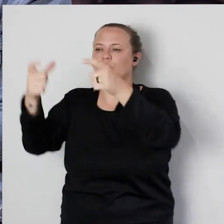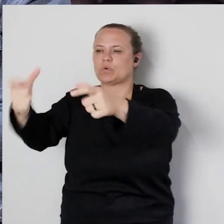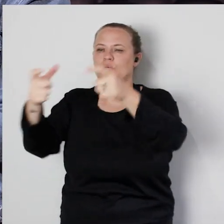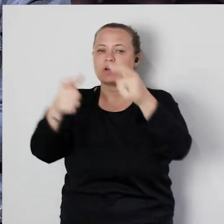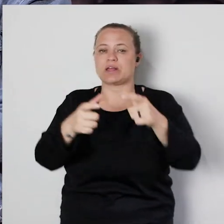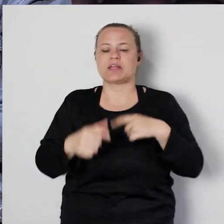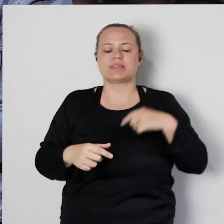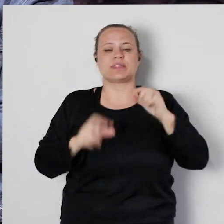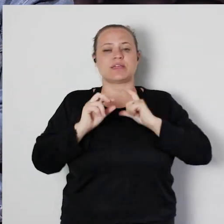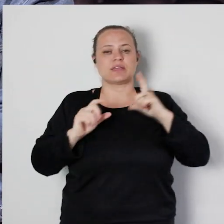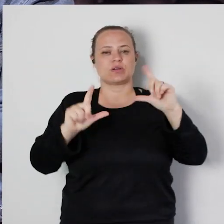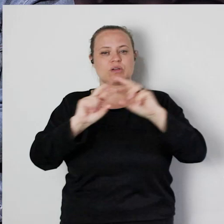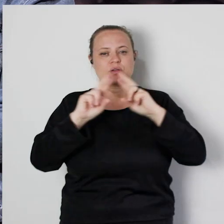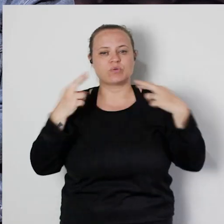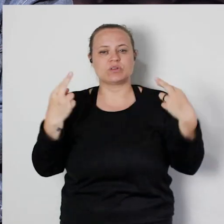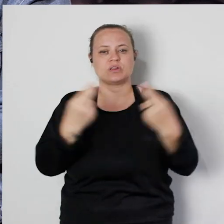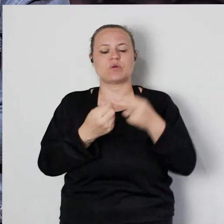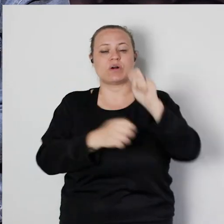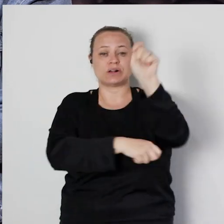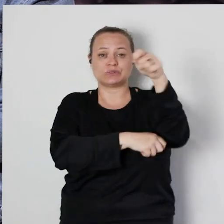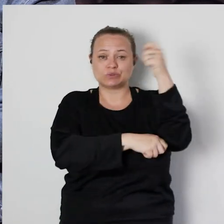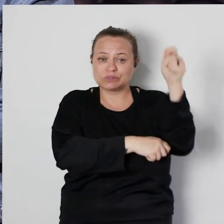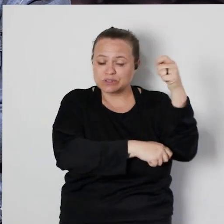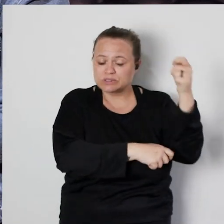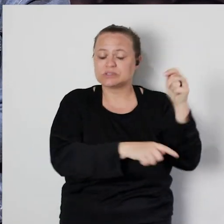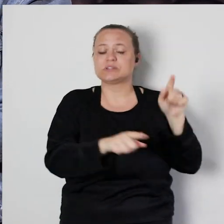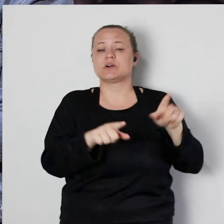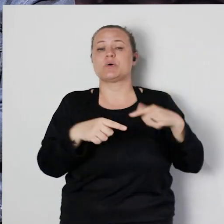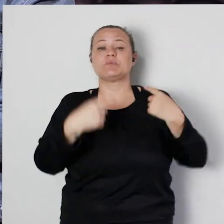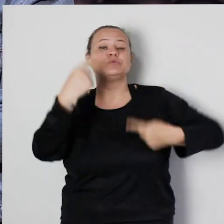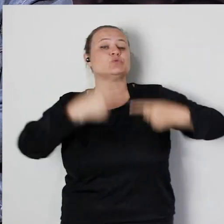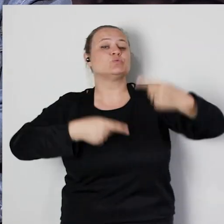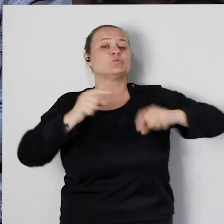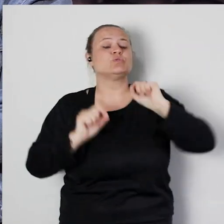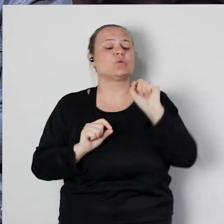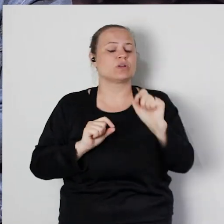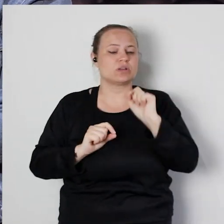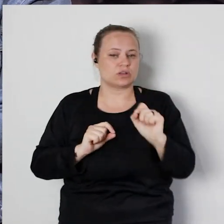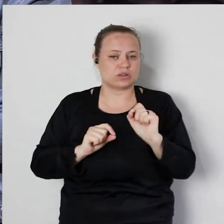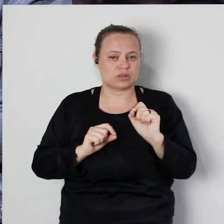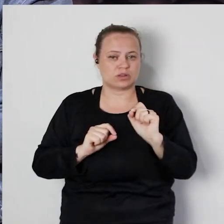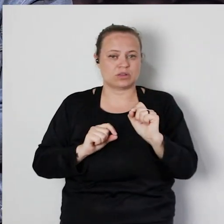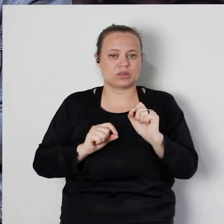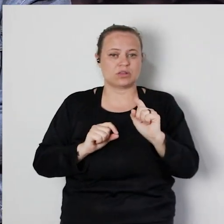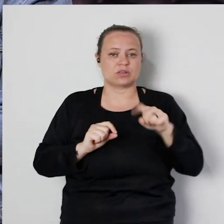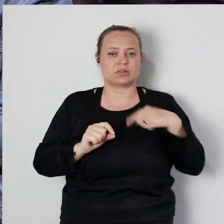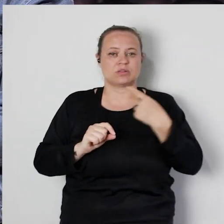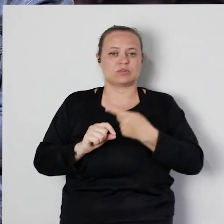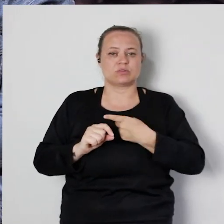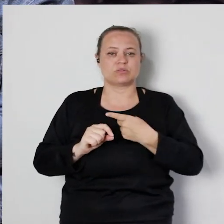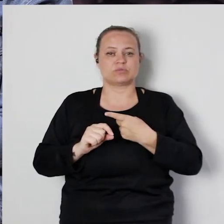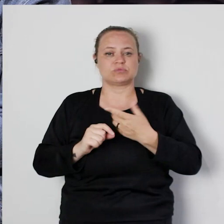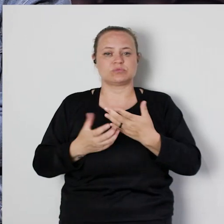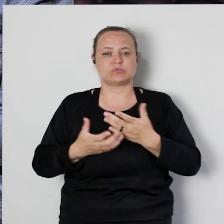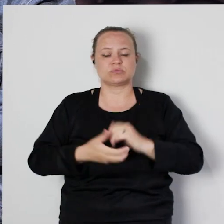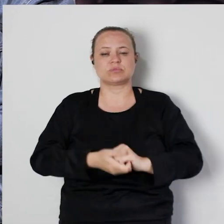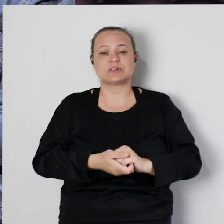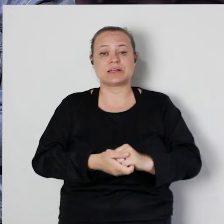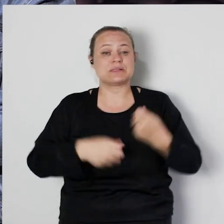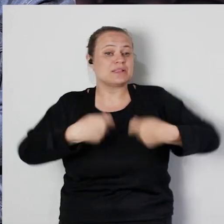estados, nacionalmente, através de conselhos, de setoriais, de reunião com associações, para